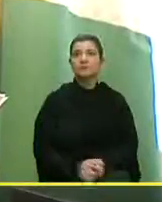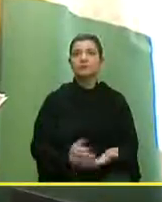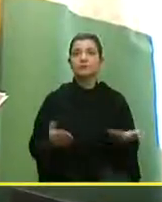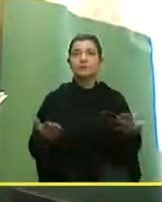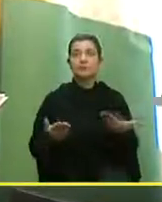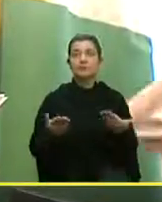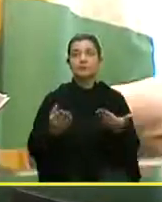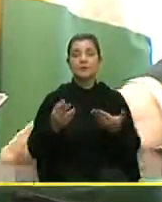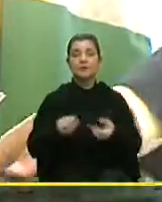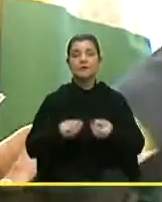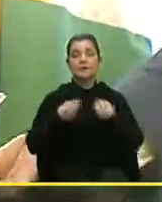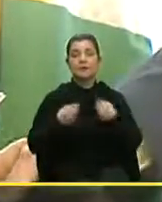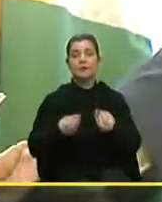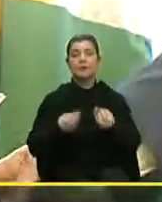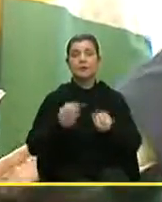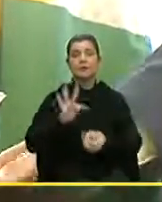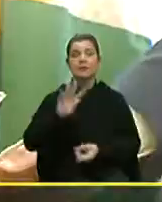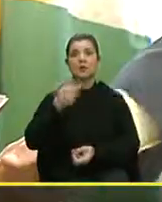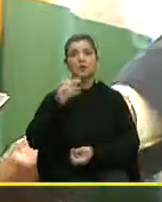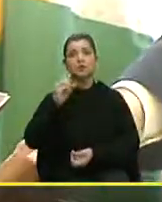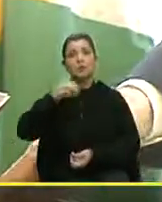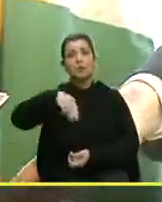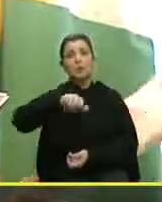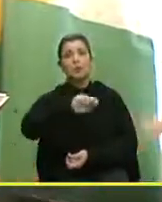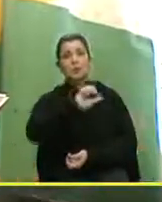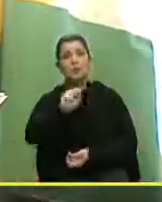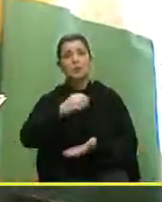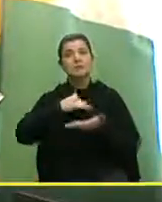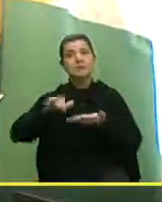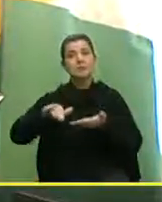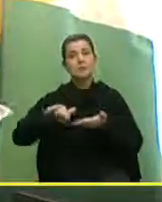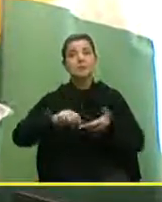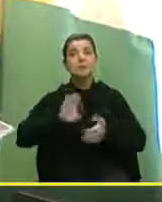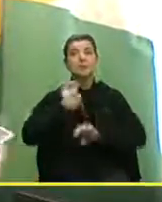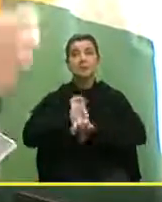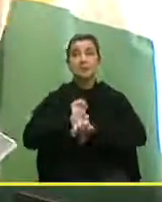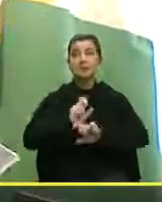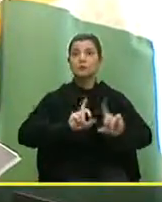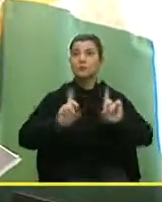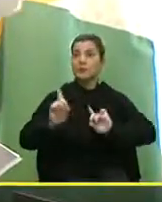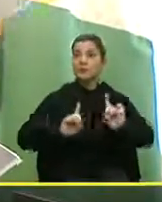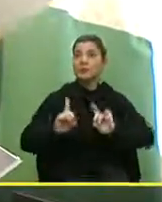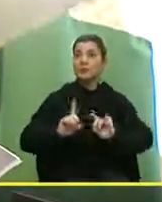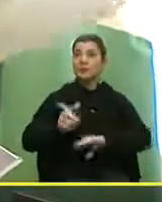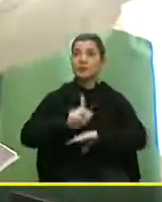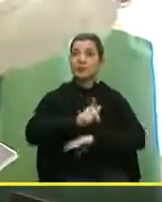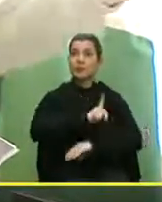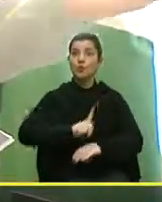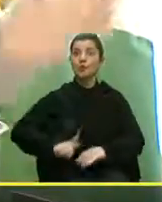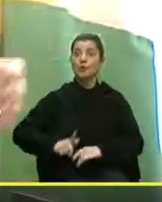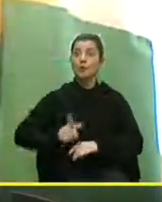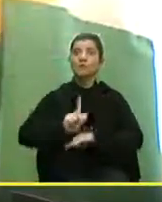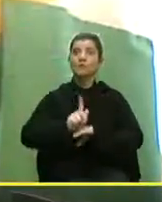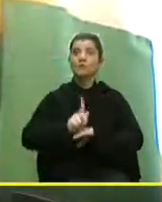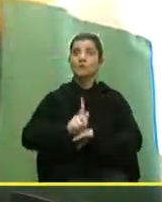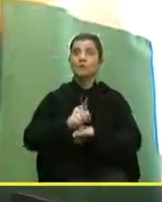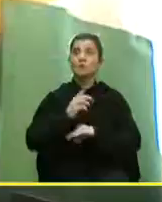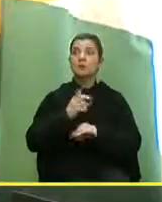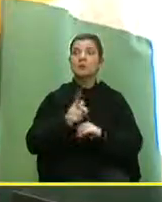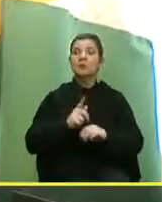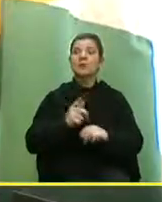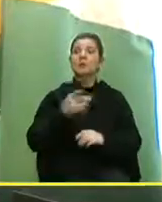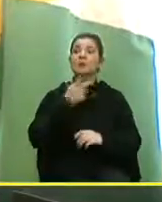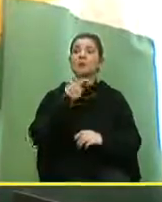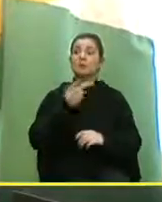assessor especial de assuntos jurídicos e de sua localização da Secretaria de Estado do planejamento governança e gestão Pedimos que o deputado Newton Lima participou também representando